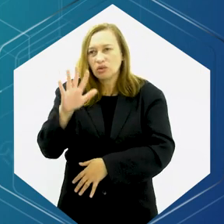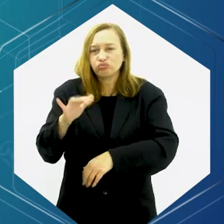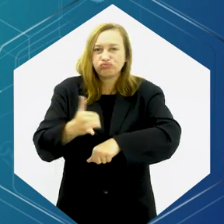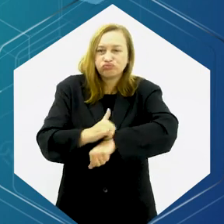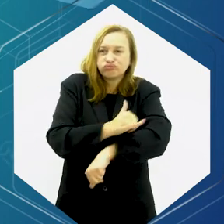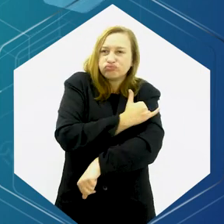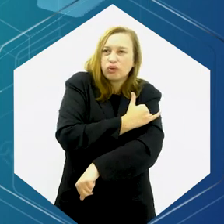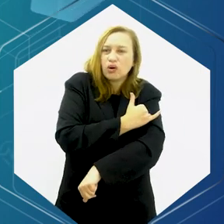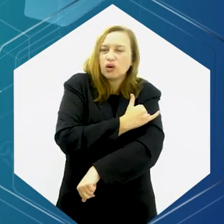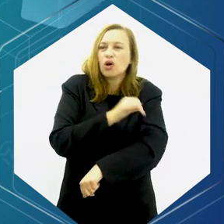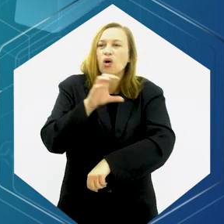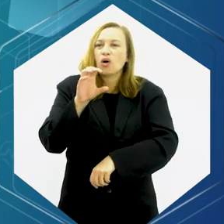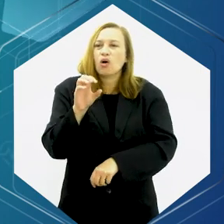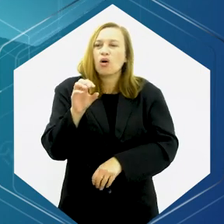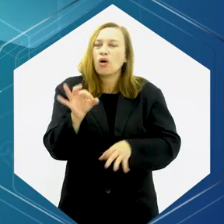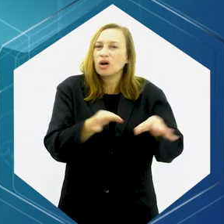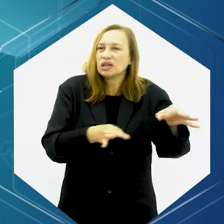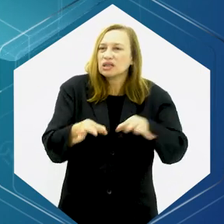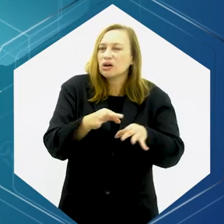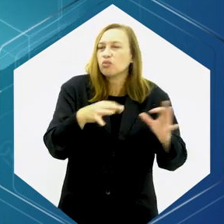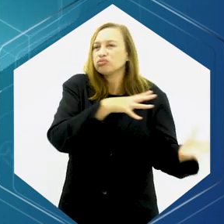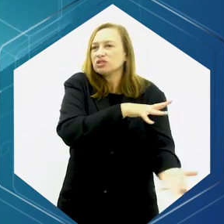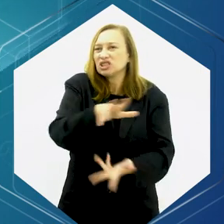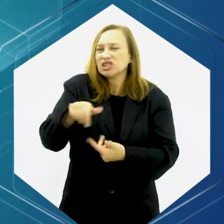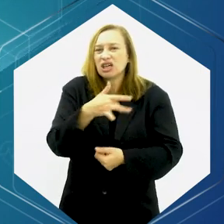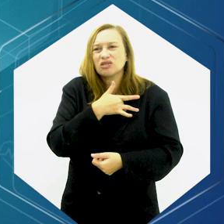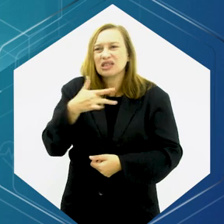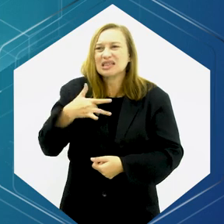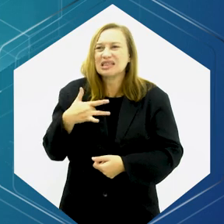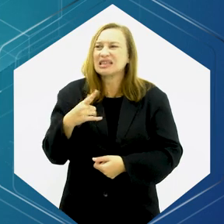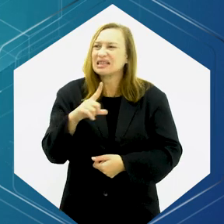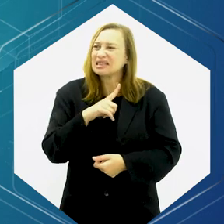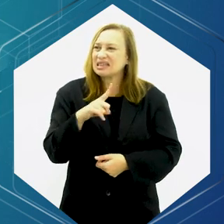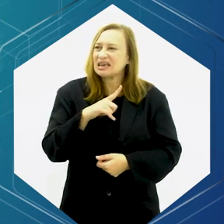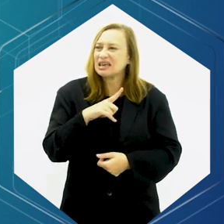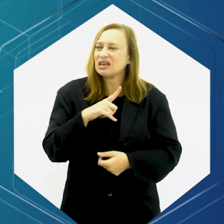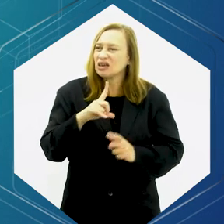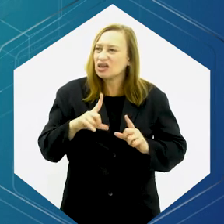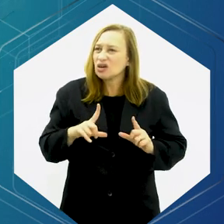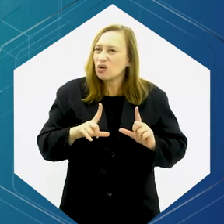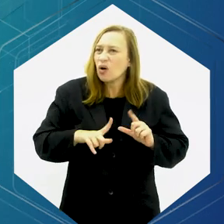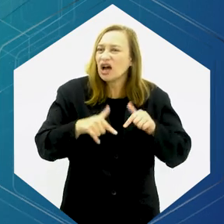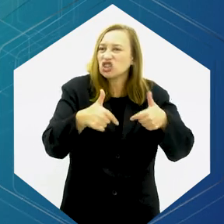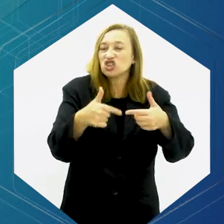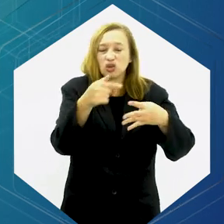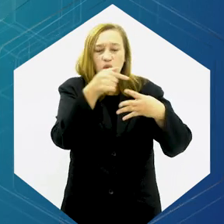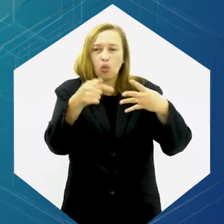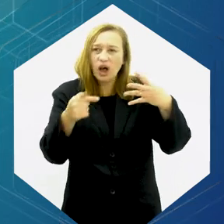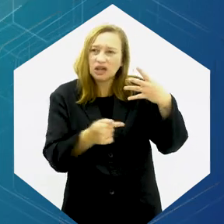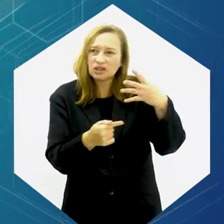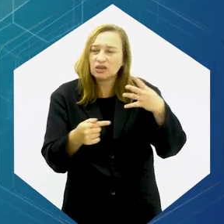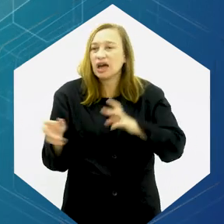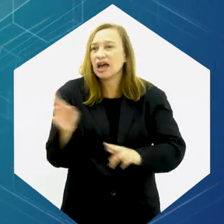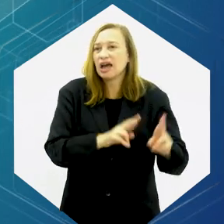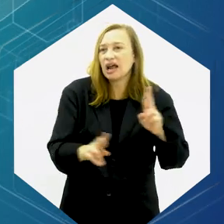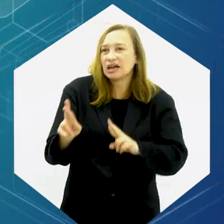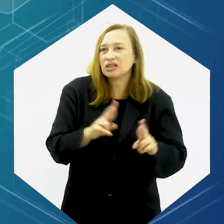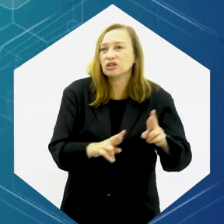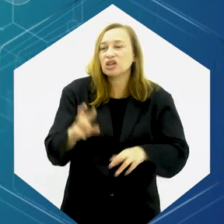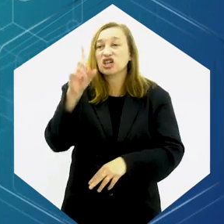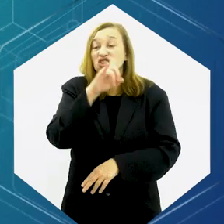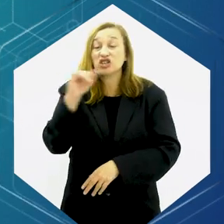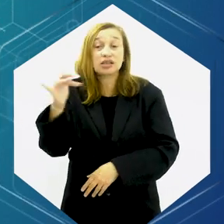prevalência Global da obesidade então a Organização Mundial da Saúde tem umas quatro linhas de ação né que estão